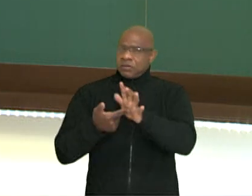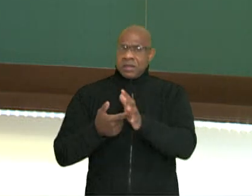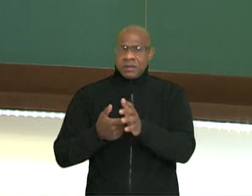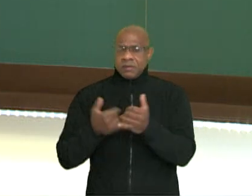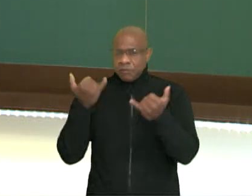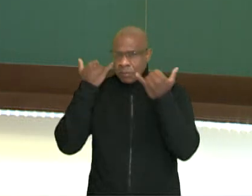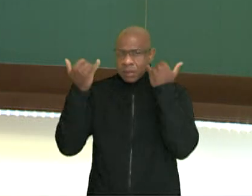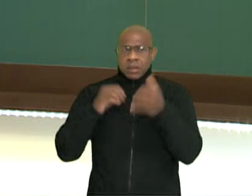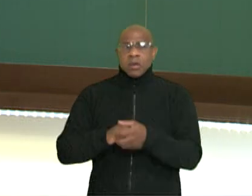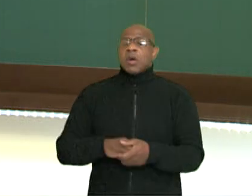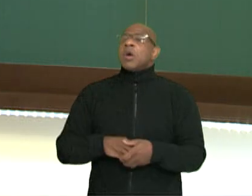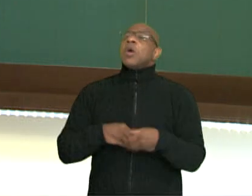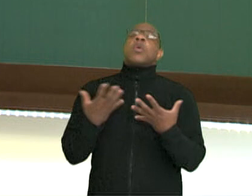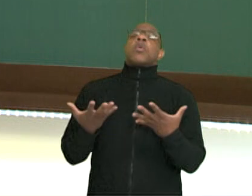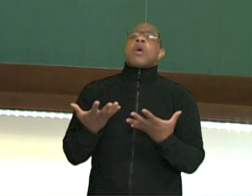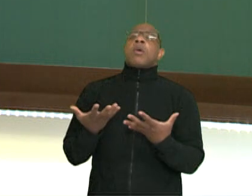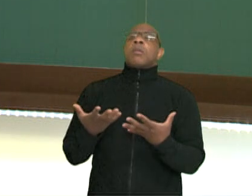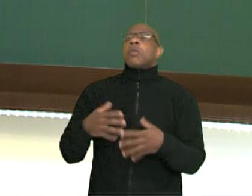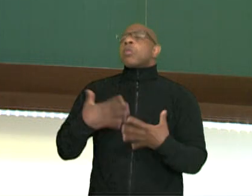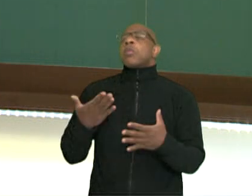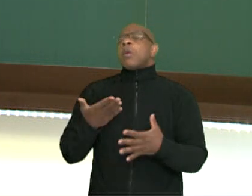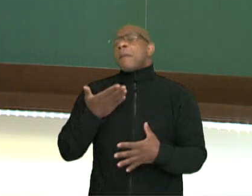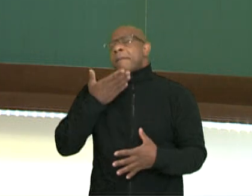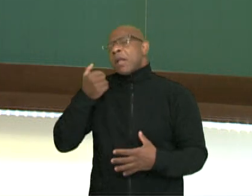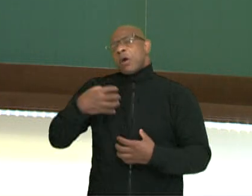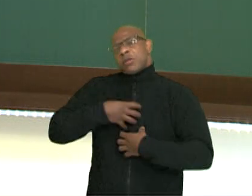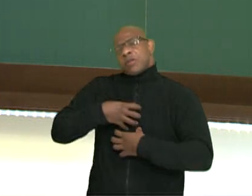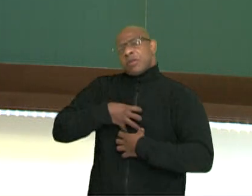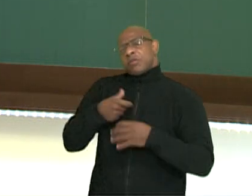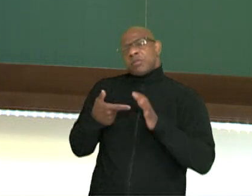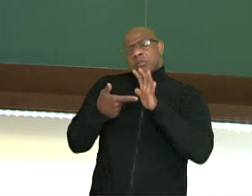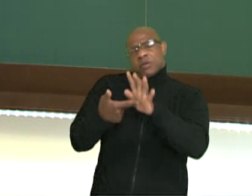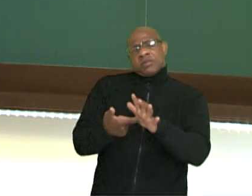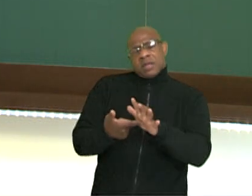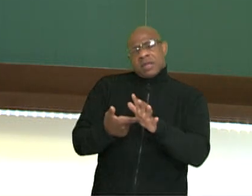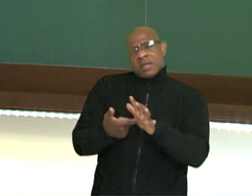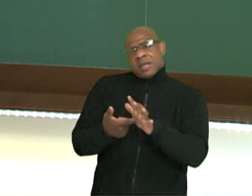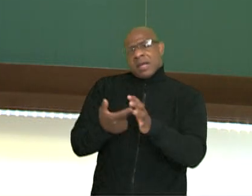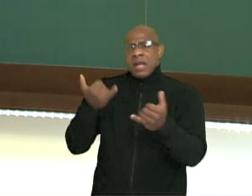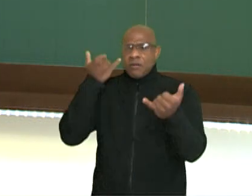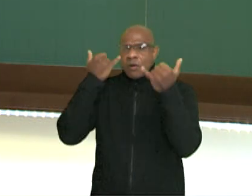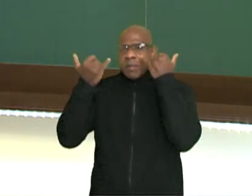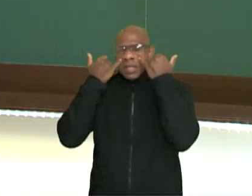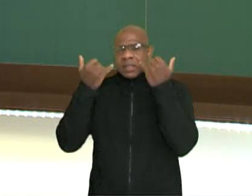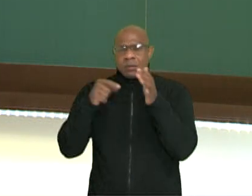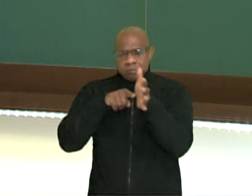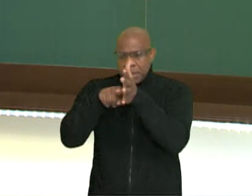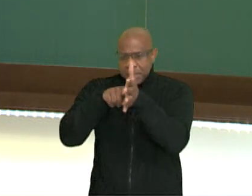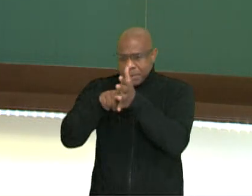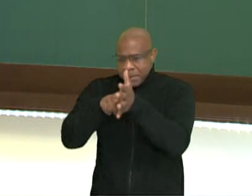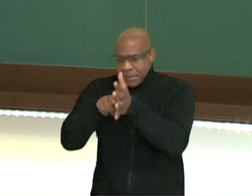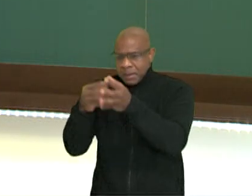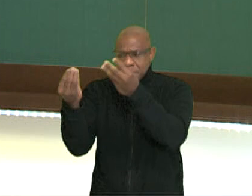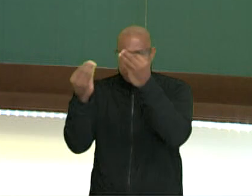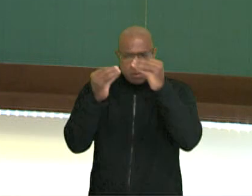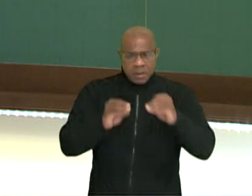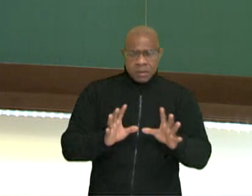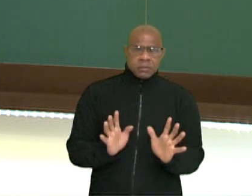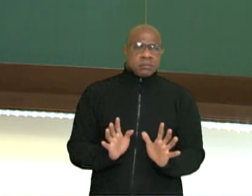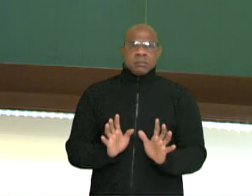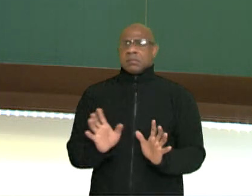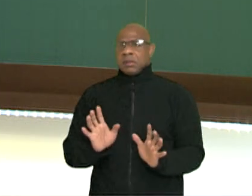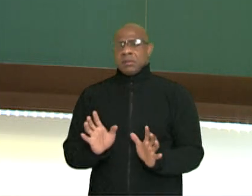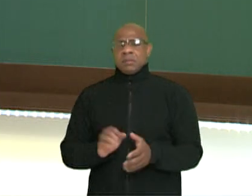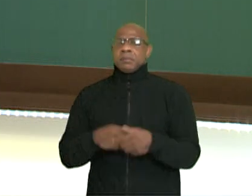melhor forma que tem de apresentar esses dados? Tem que ter uma forma resumida, né? Você não vai simplesmente contar a história de tudo o que você